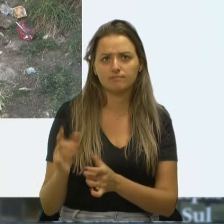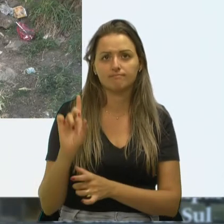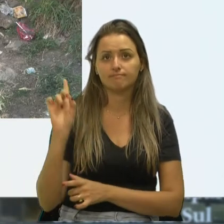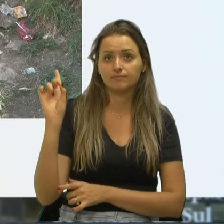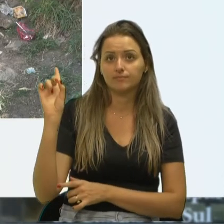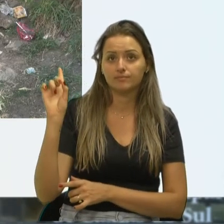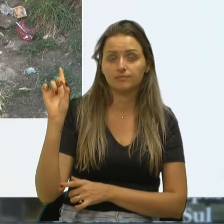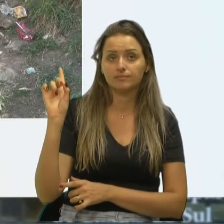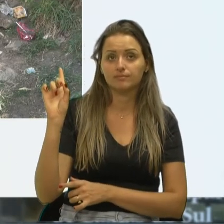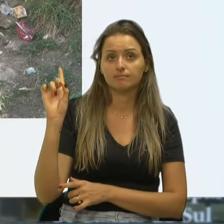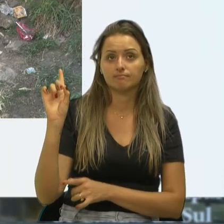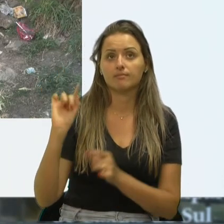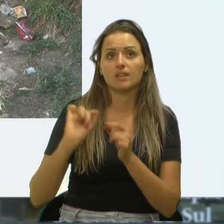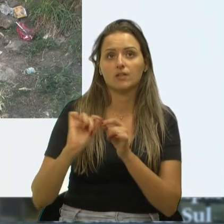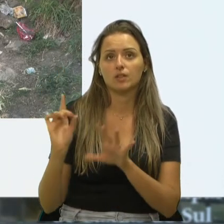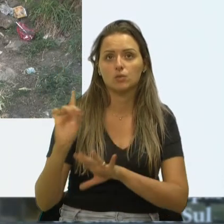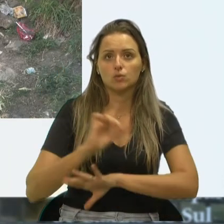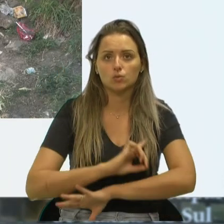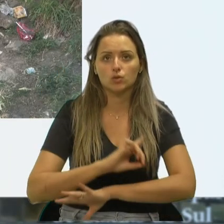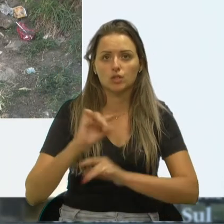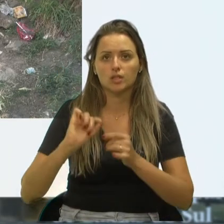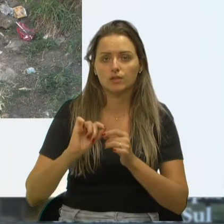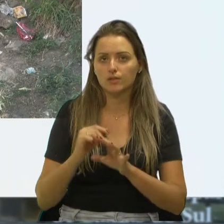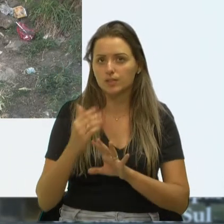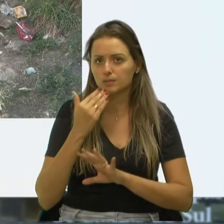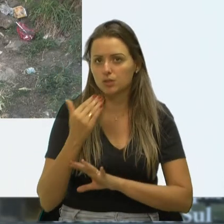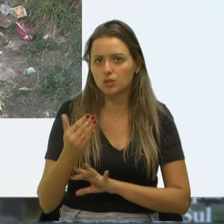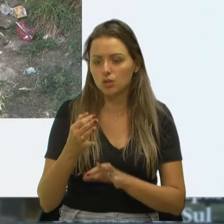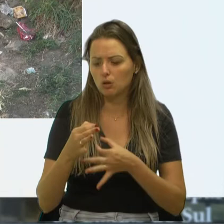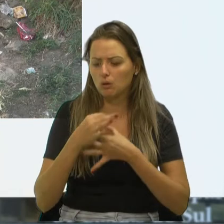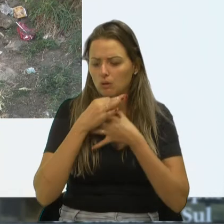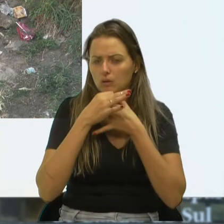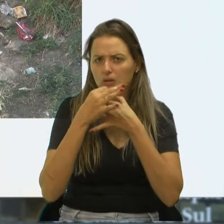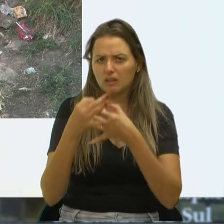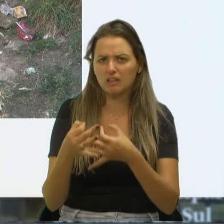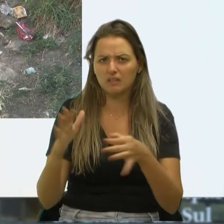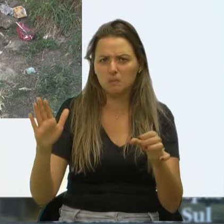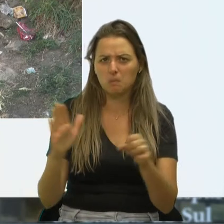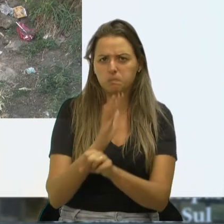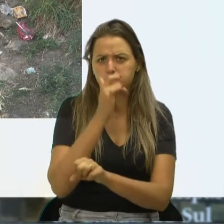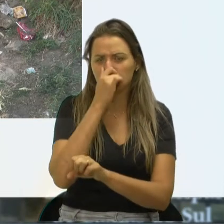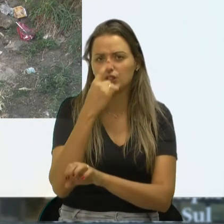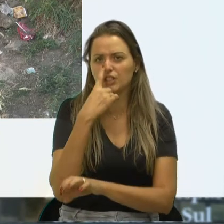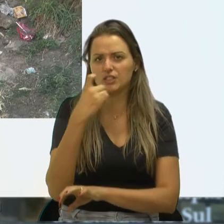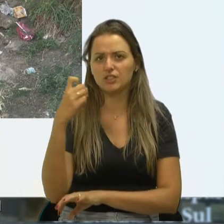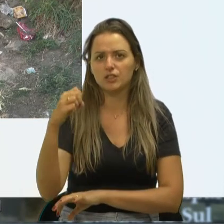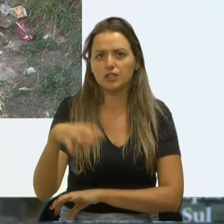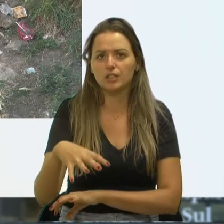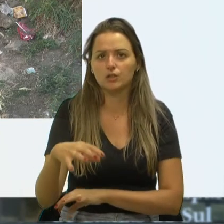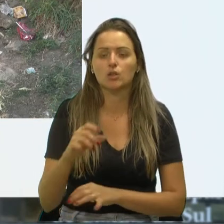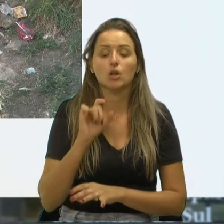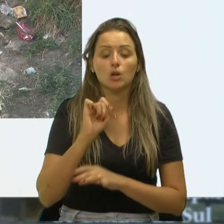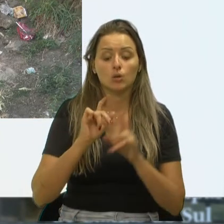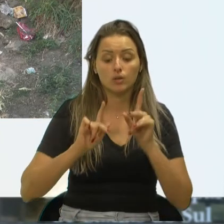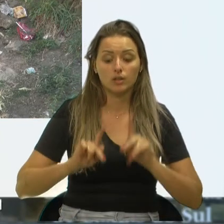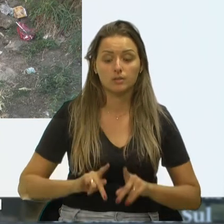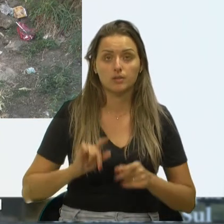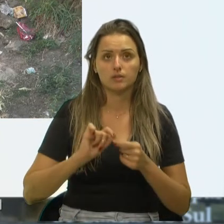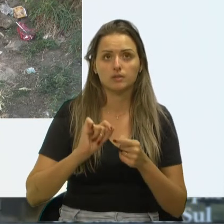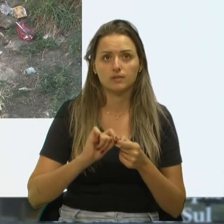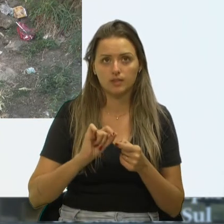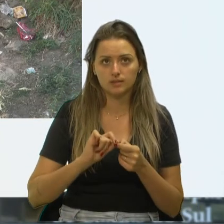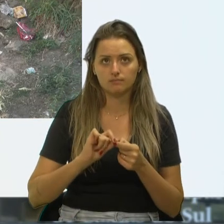foi o dia que nós fizemos a indicação. Estava terrível? Tá. Cheia de lixo, sim. O que é que os moradores fazem? Eles vão